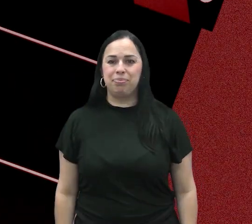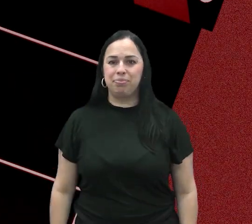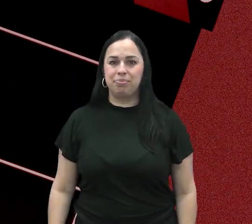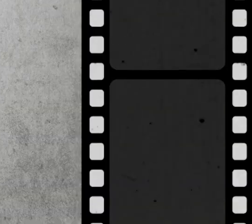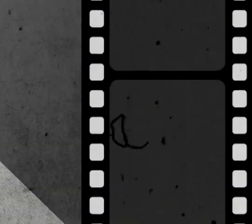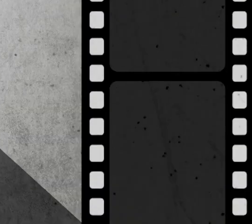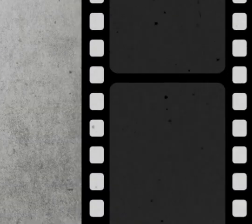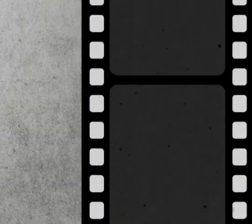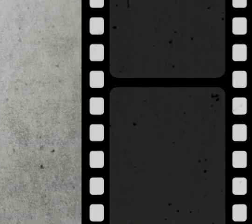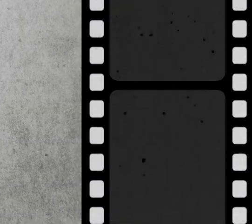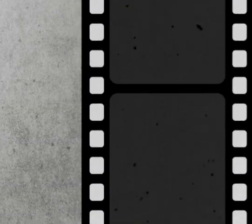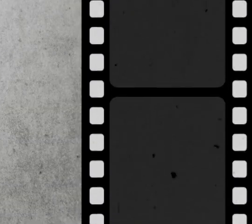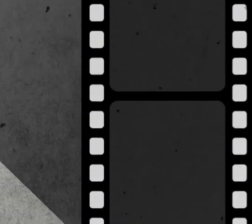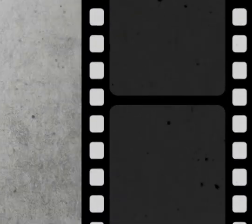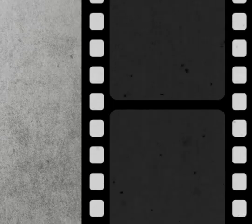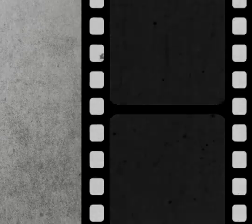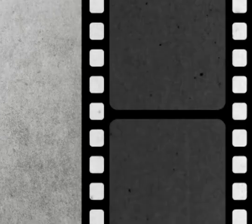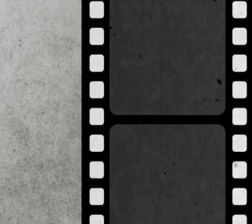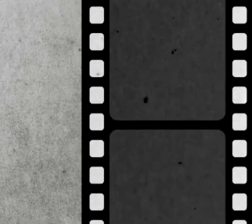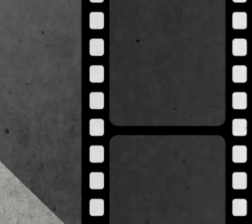Até!